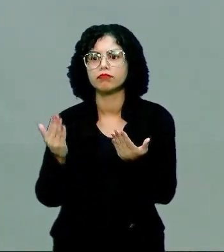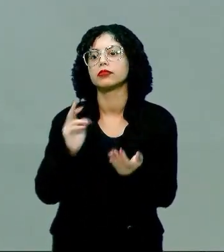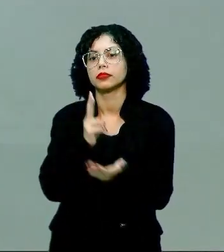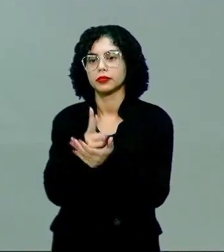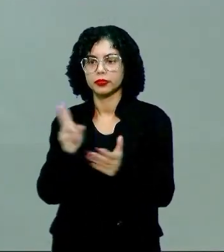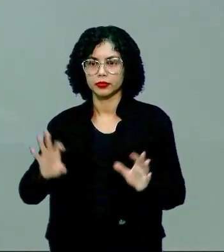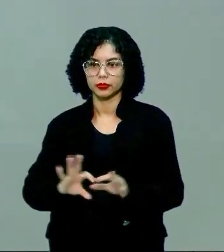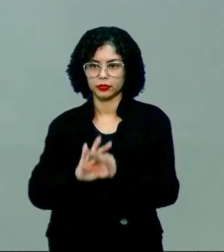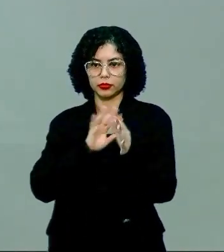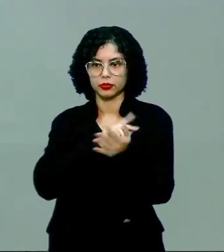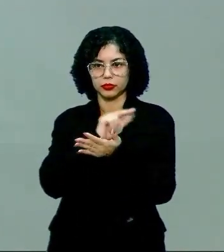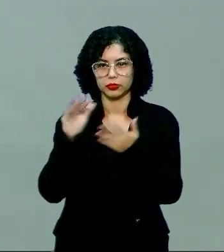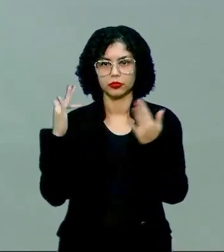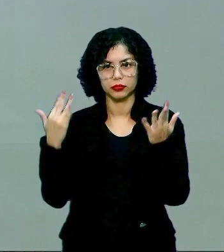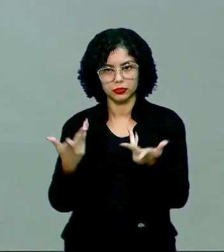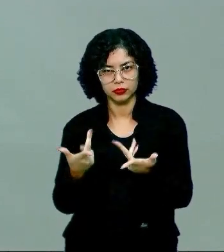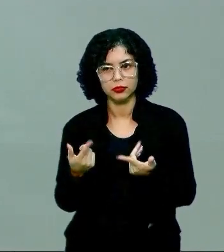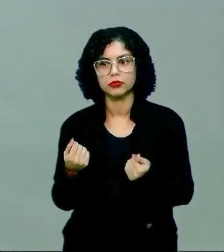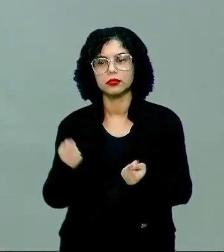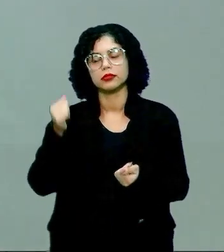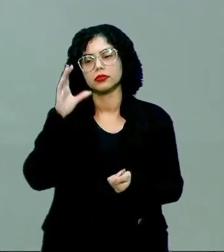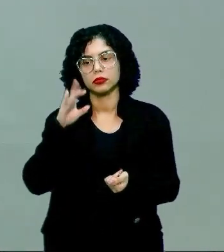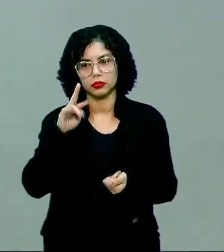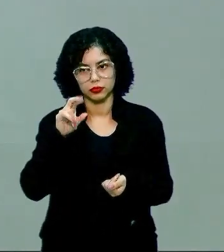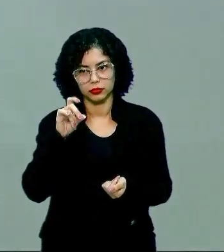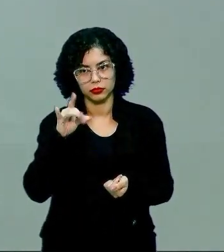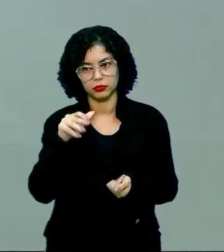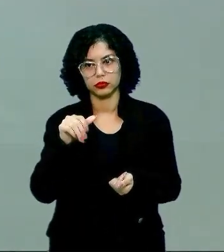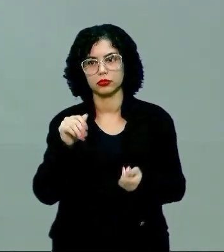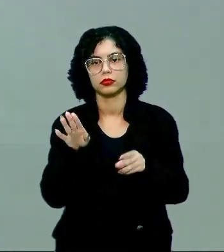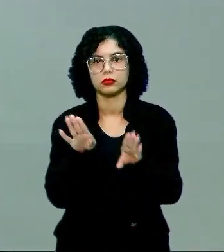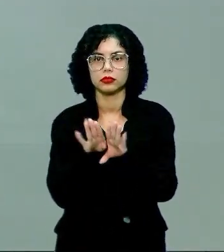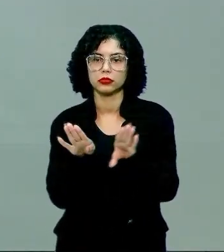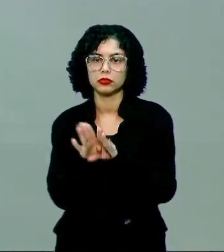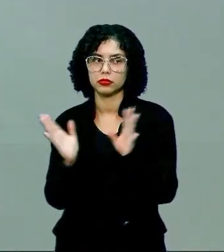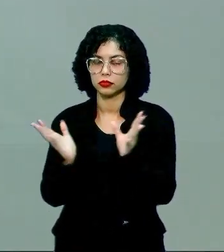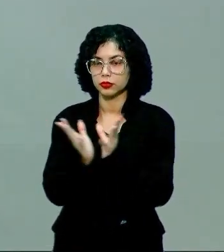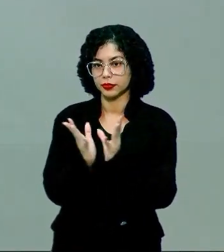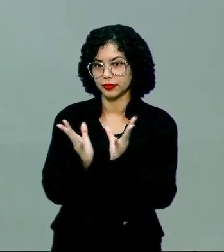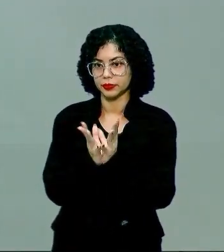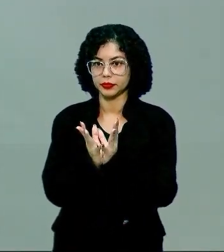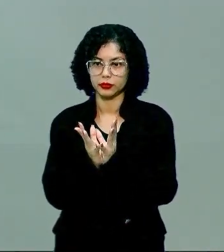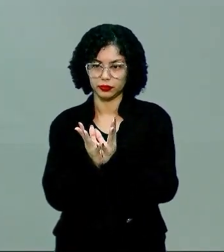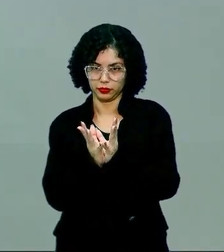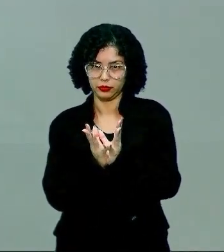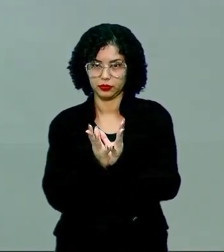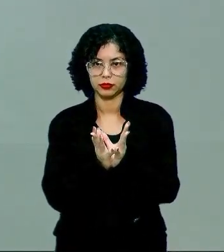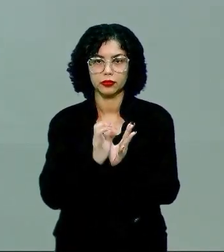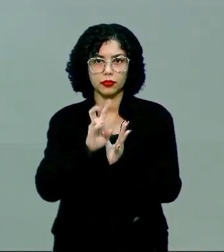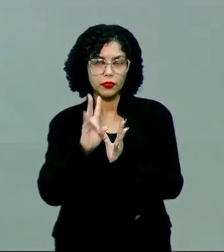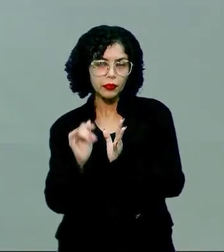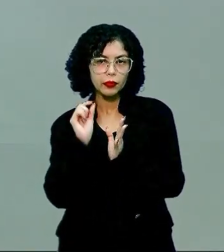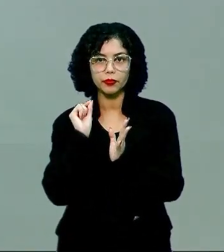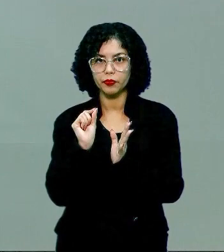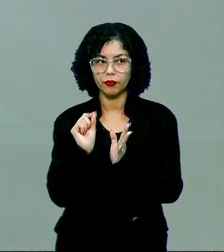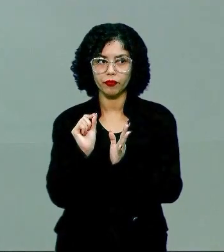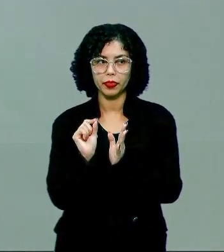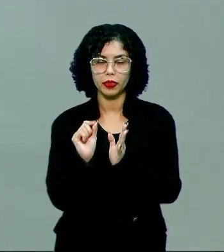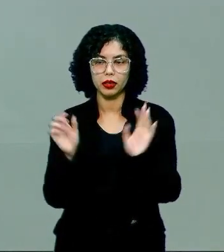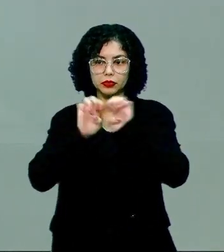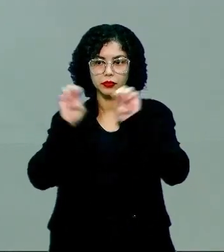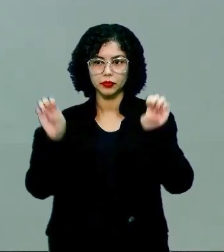e correlacionando diversas habilidades competências e isso esse conjunto vai se